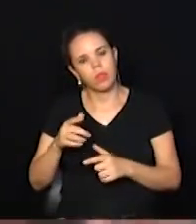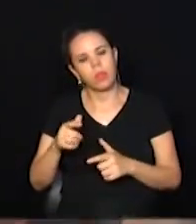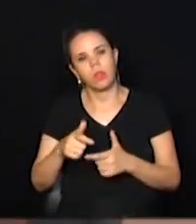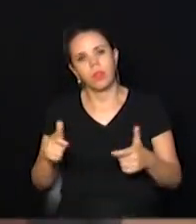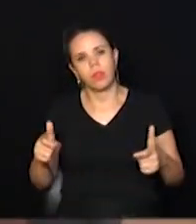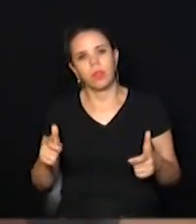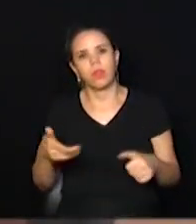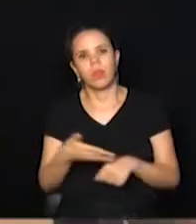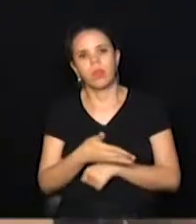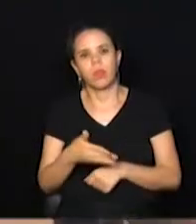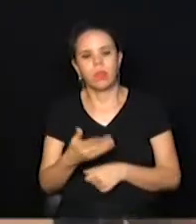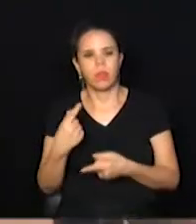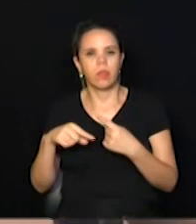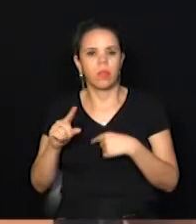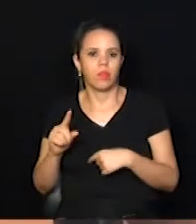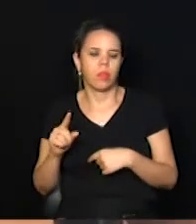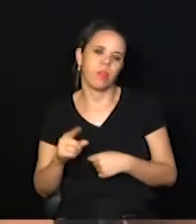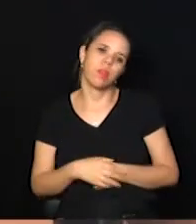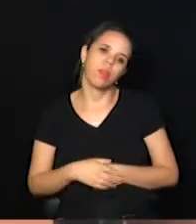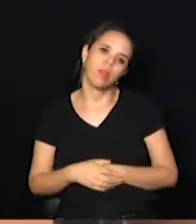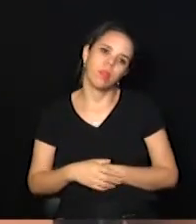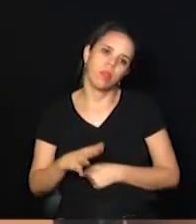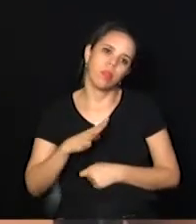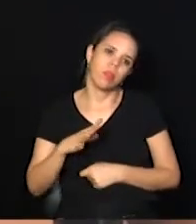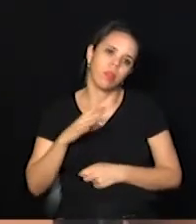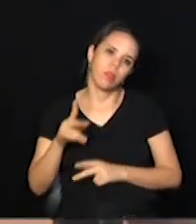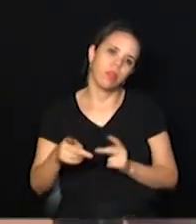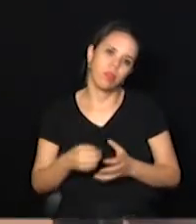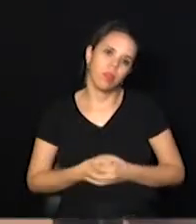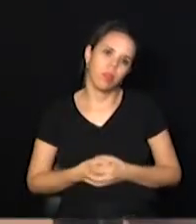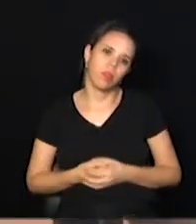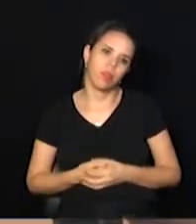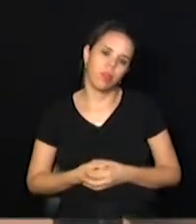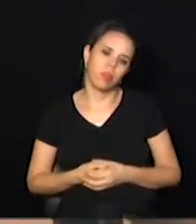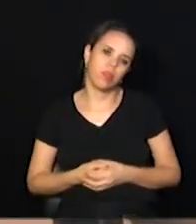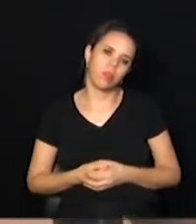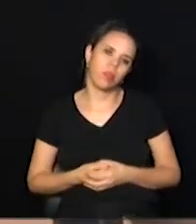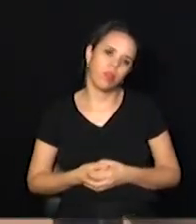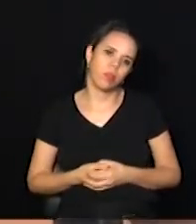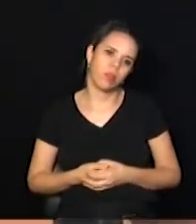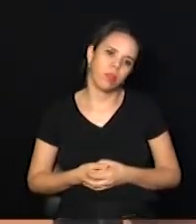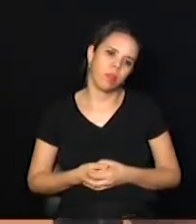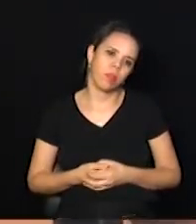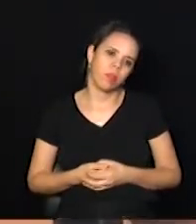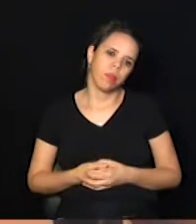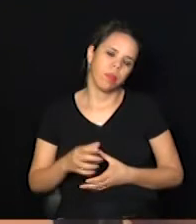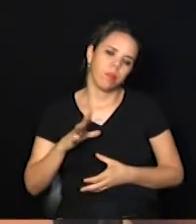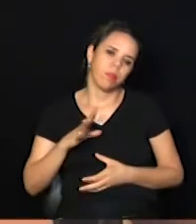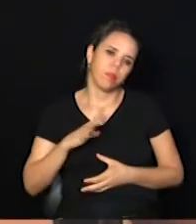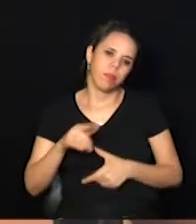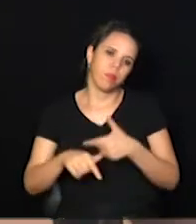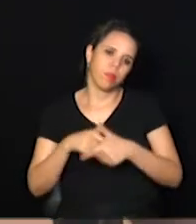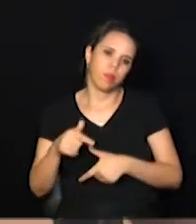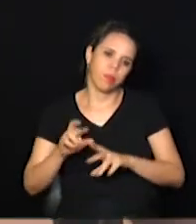mais participativa, uma cidade do povo, e uma cidade que estaria trabalhando